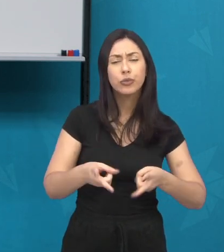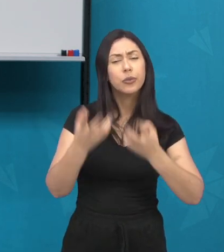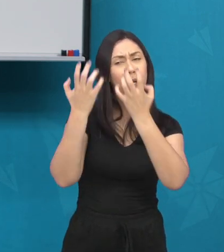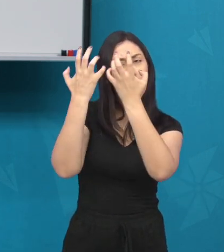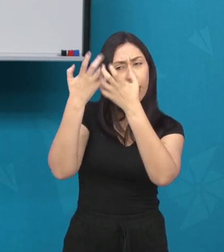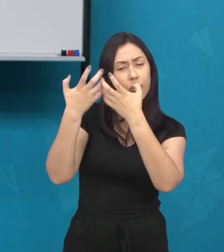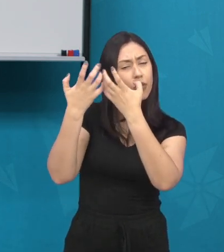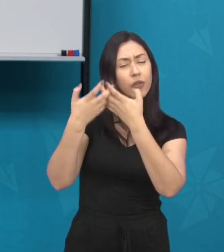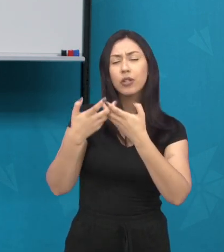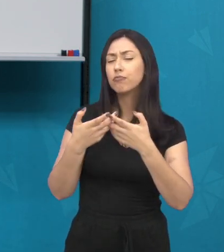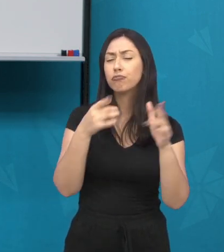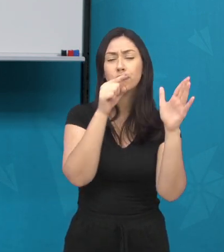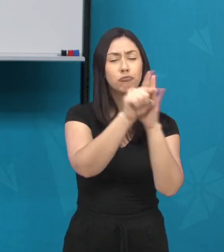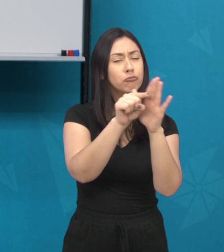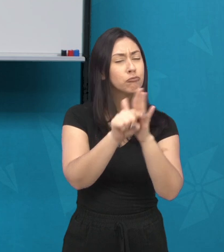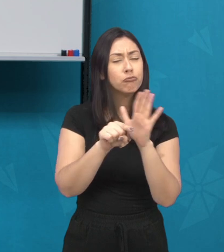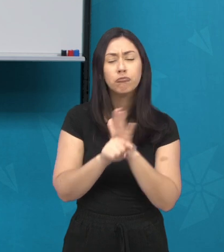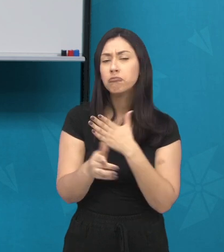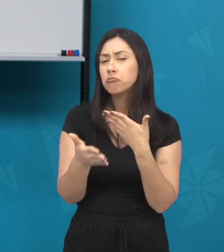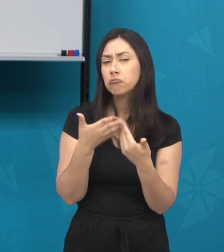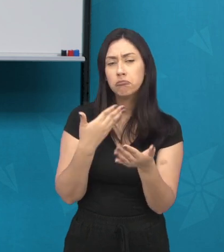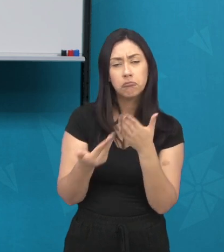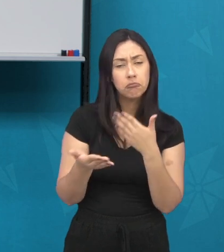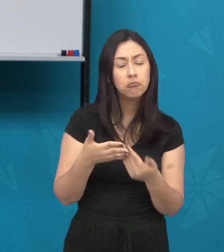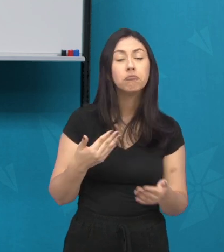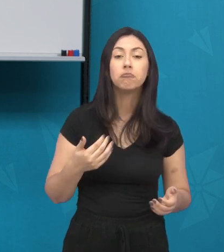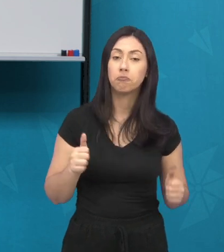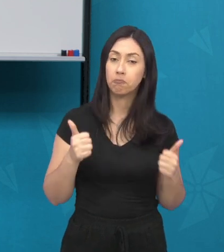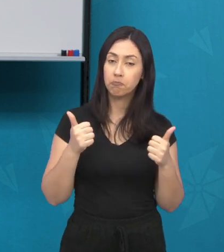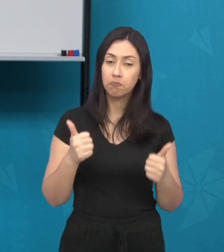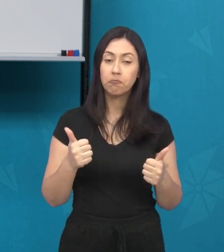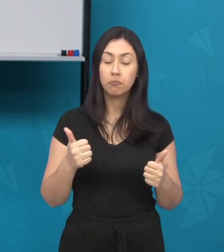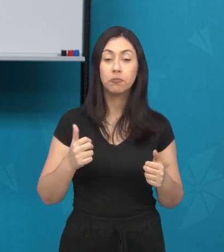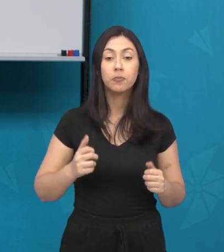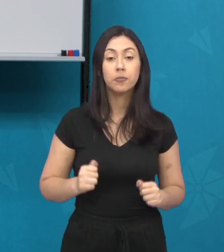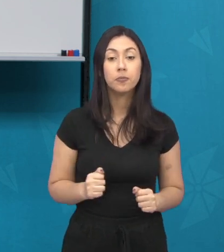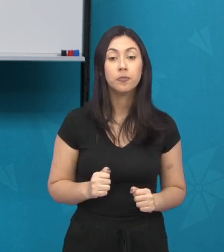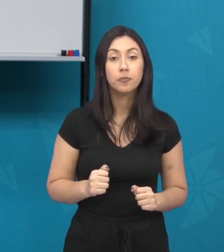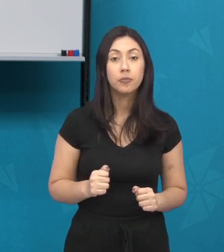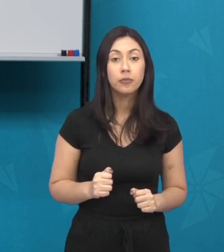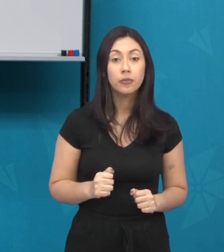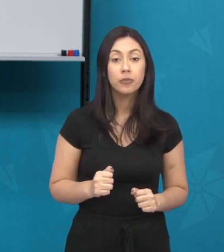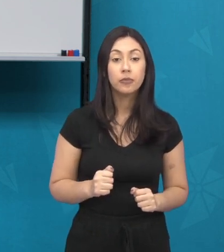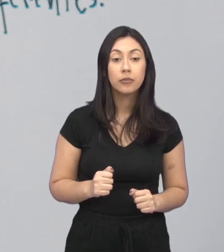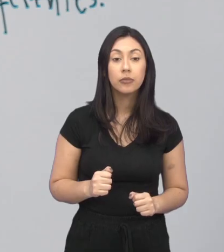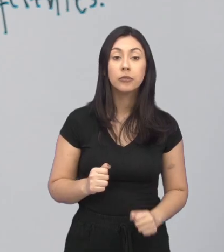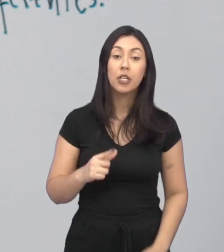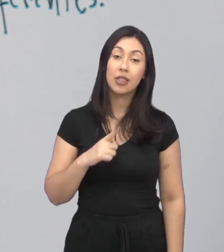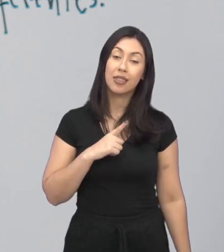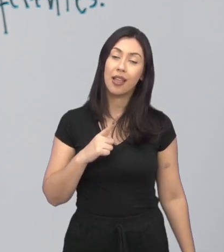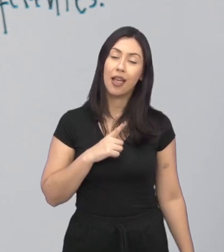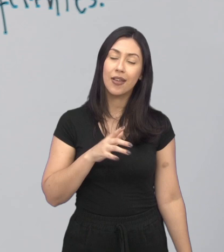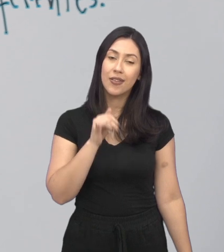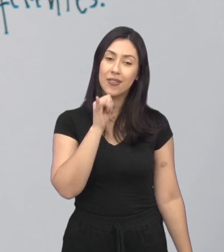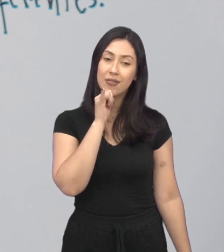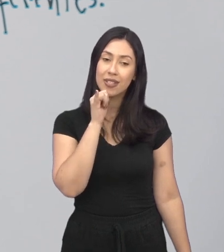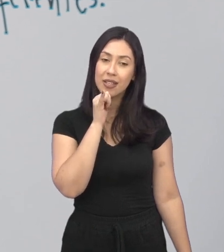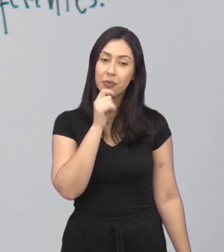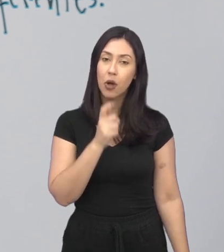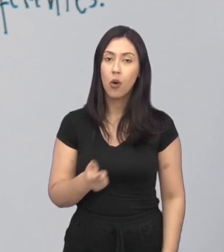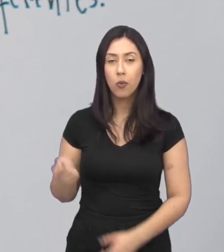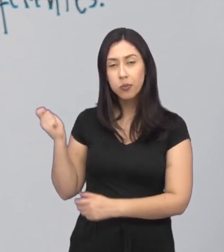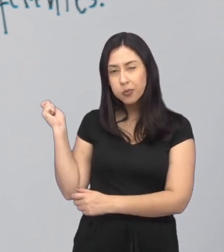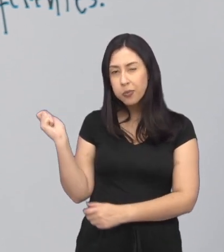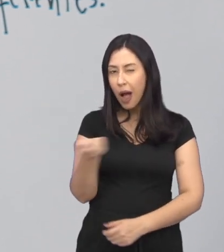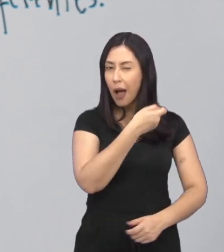raciocínio para qualquer tipo de questão que vai cobrar esse assunto tá bom Aqui eu tenho a título de exemplo uma